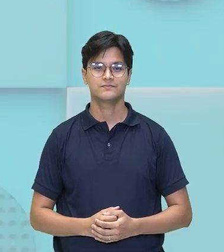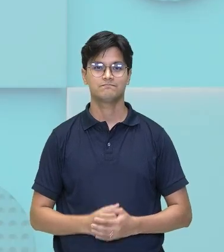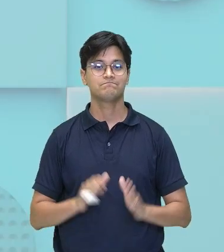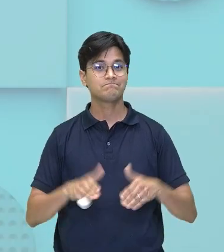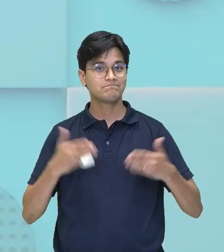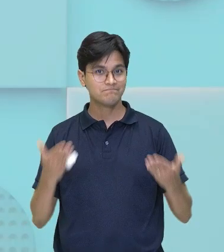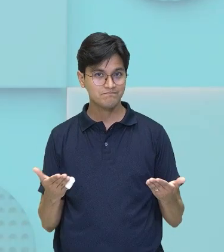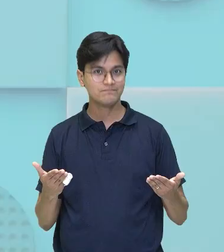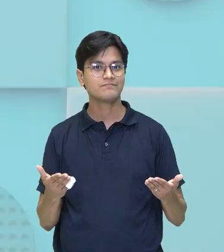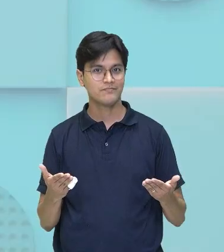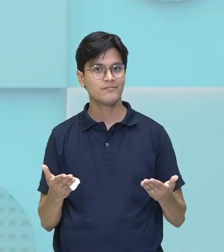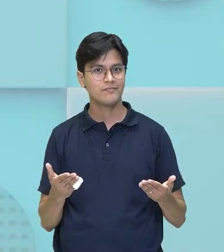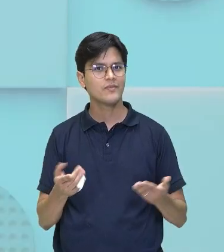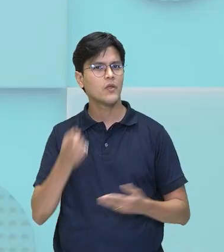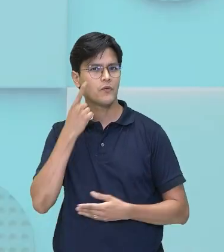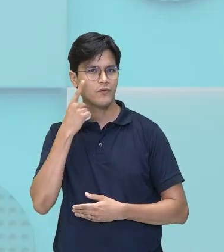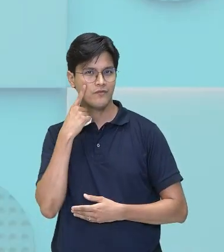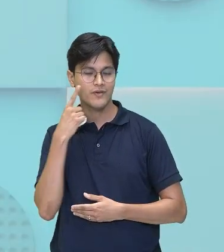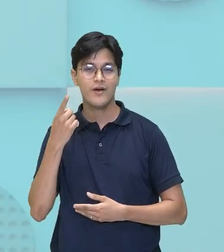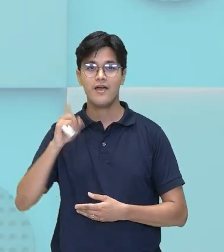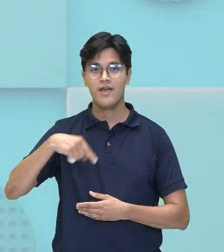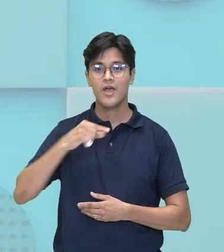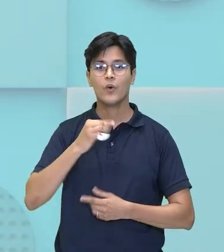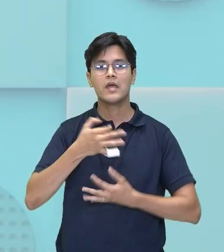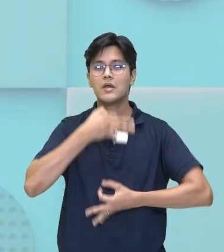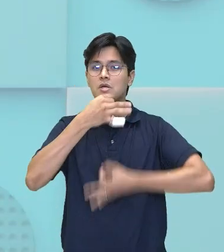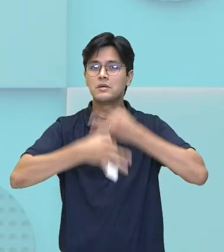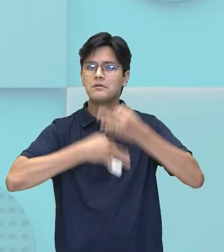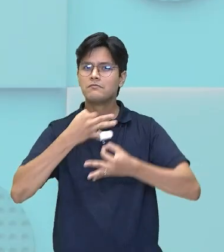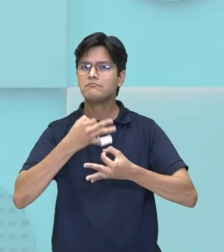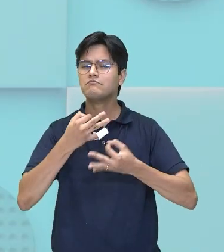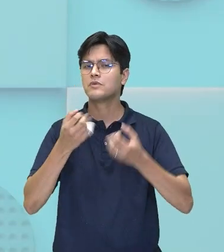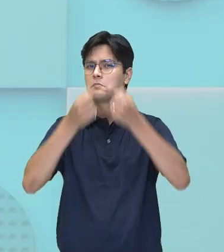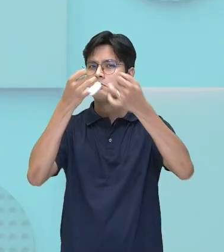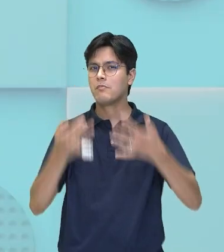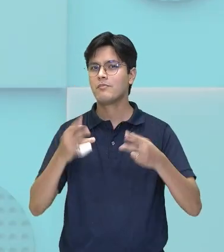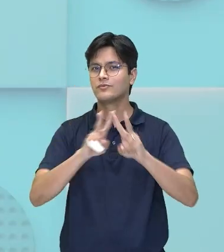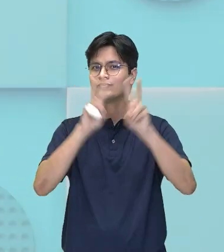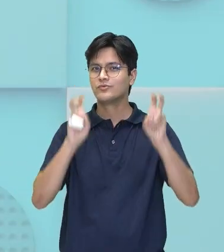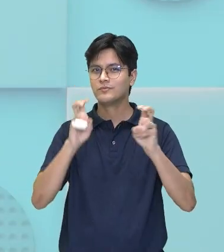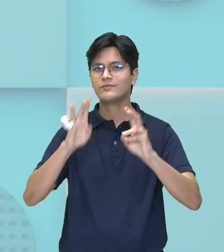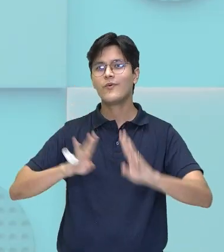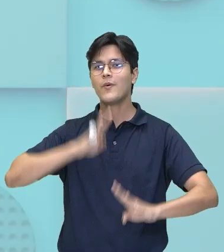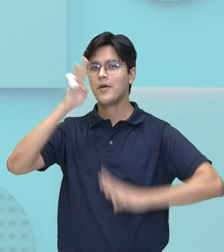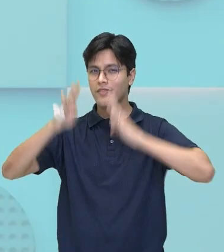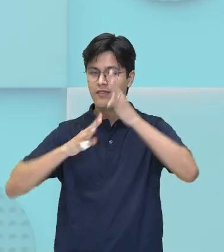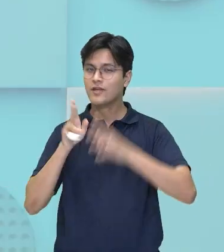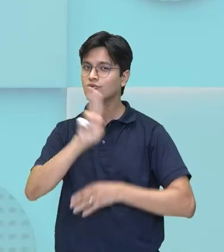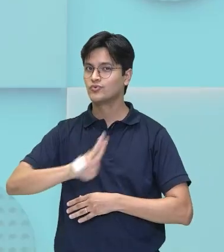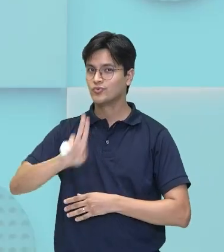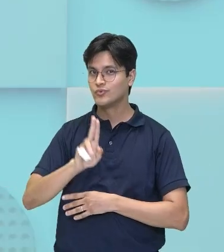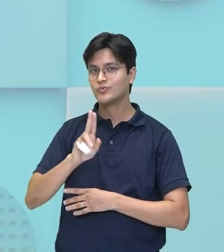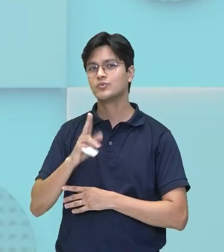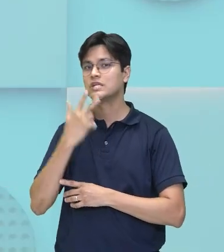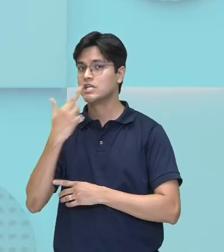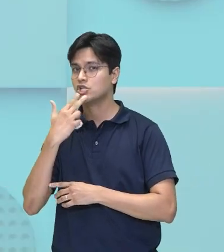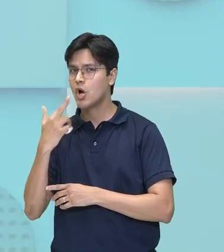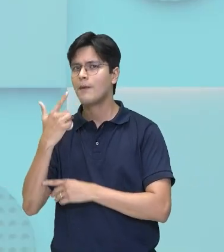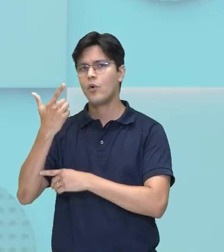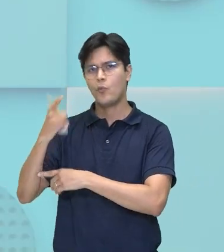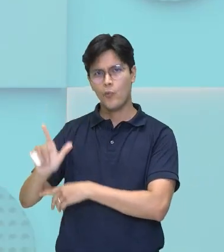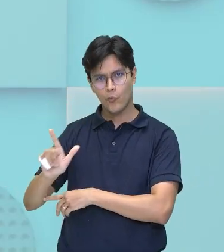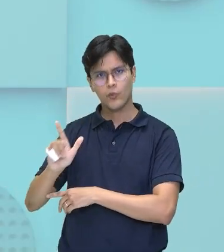Olha aí uma crítica, né, falando do excesso de língua estrangeira dentro do nosso dia a dia.